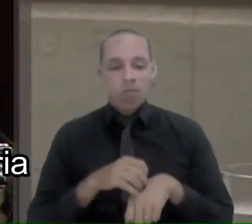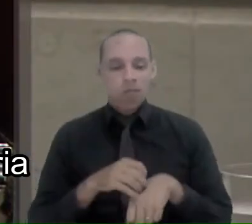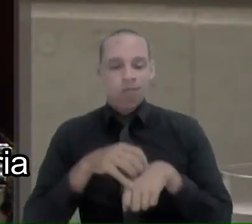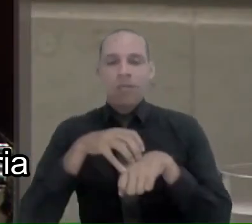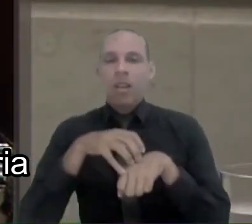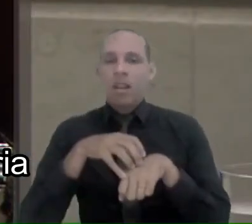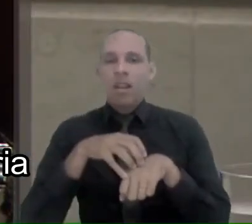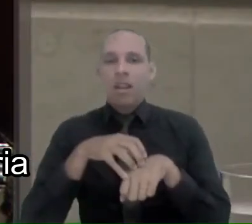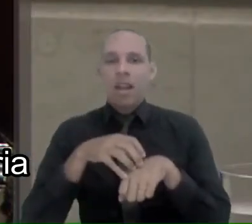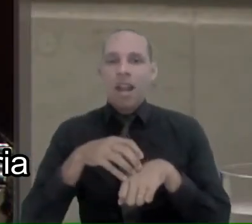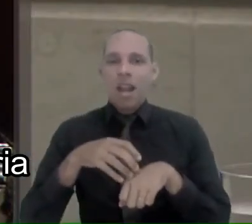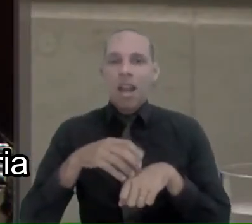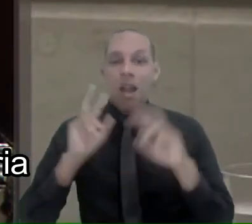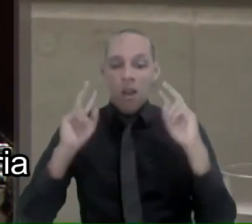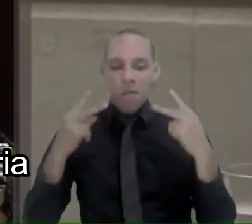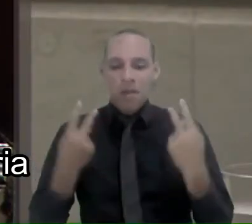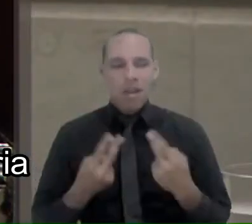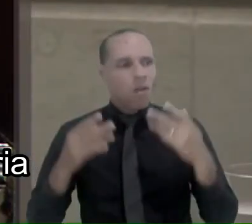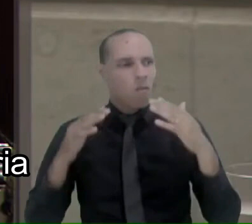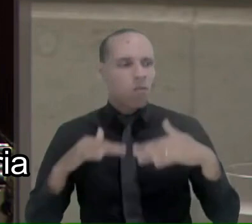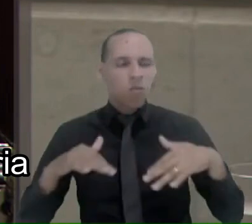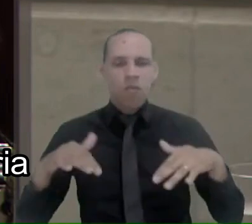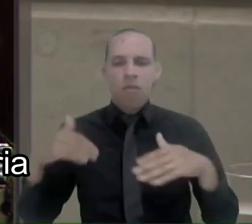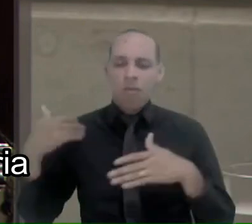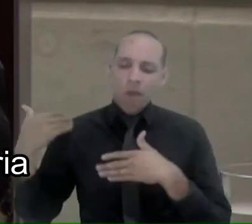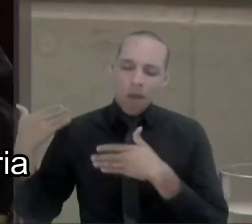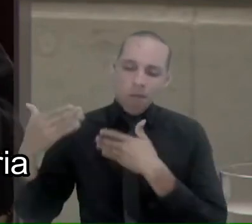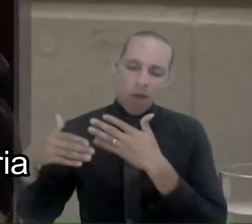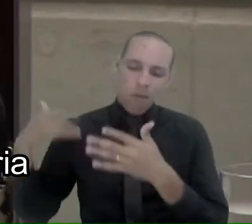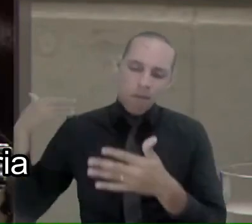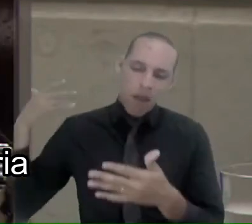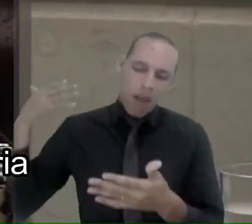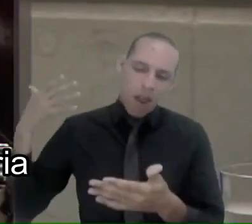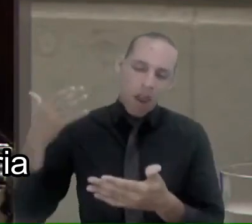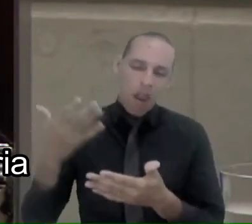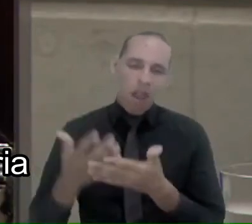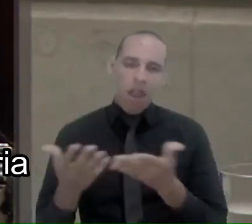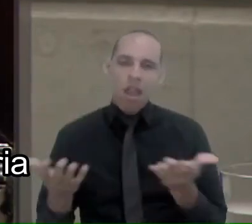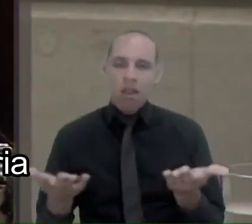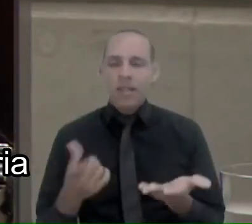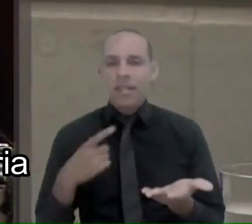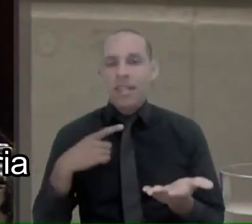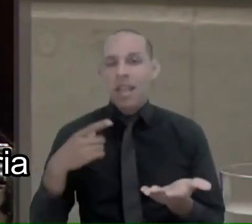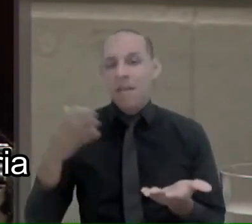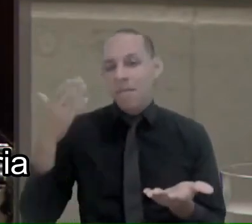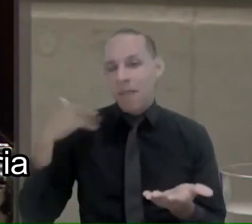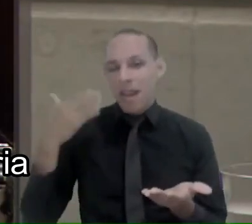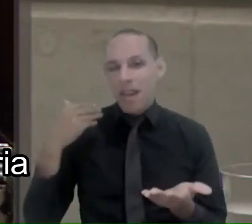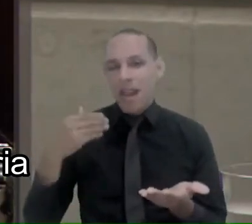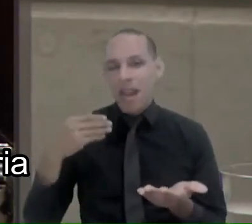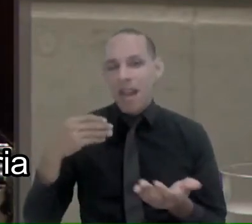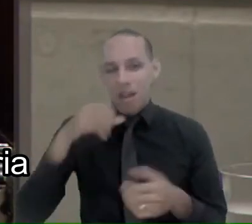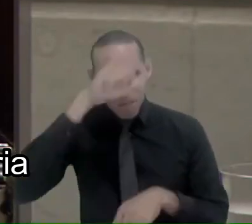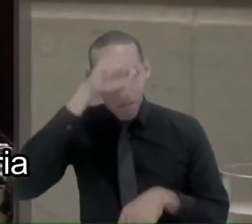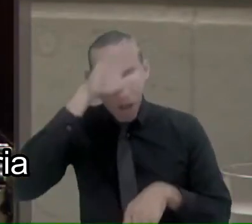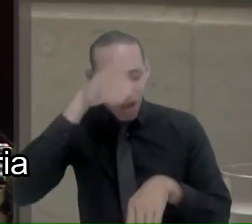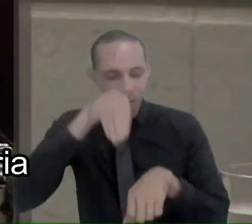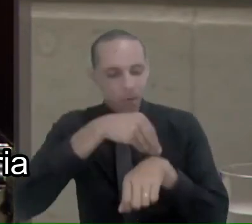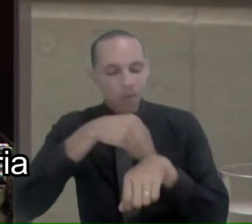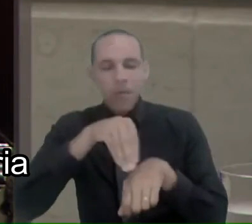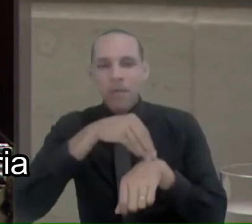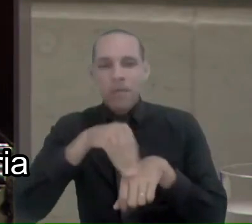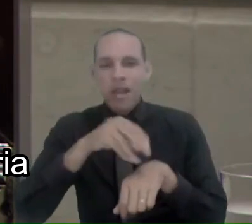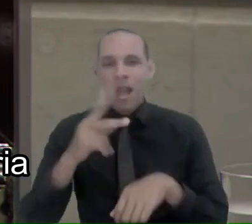humanidade, né? Se a gente faz estudos arqueológicos, a gente já encontra a convivência do Homo sapiens com